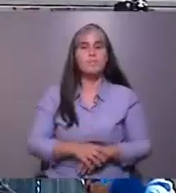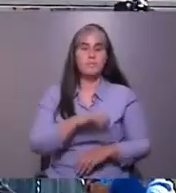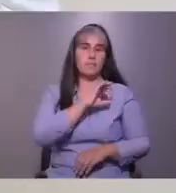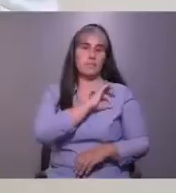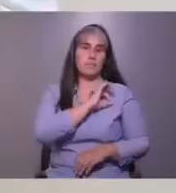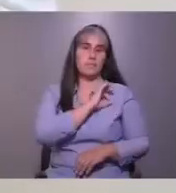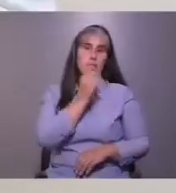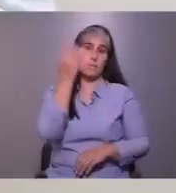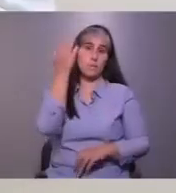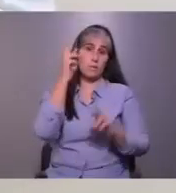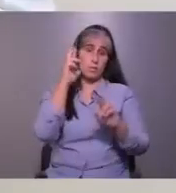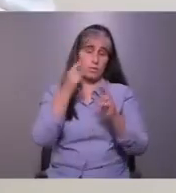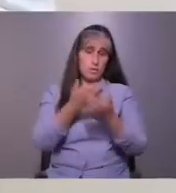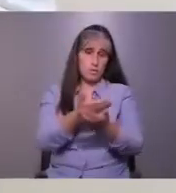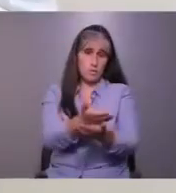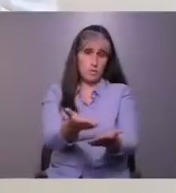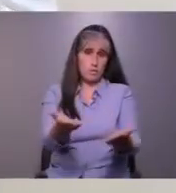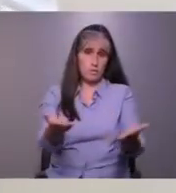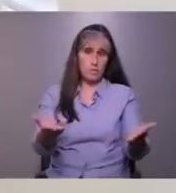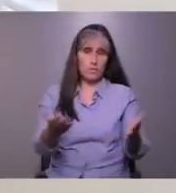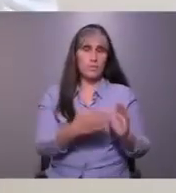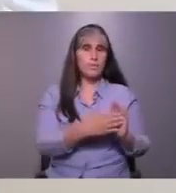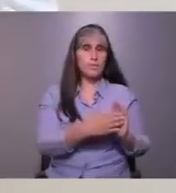Amém. O Senhor esteja convosco.